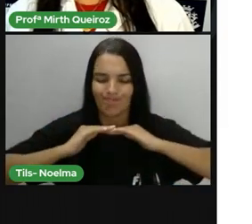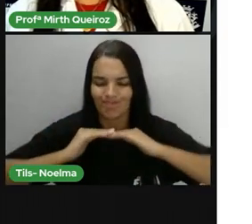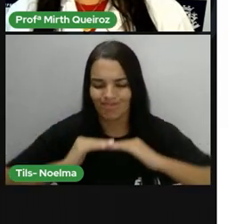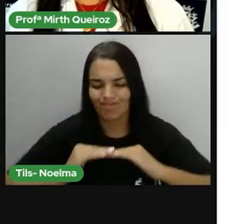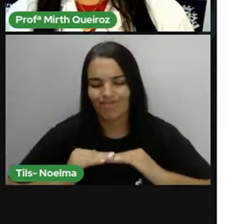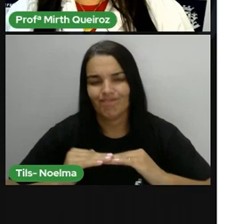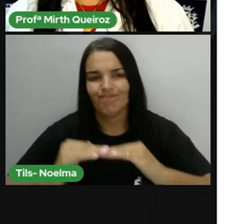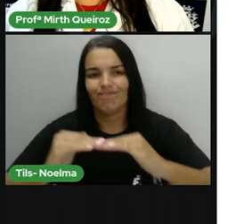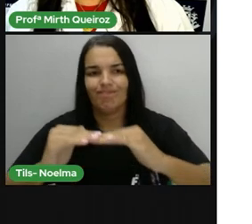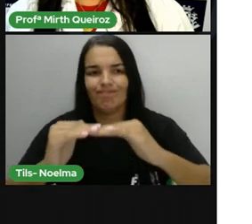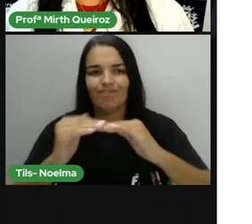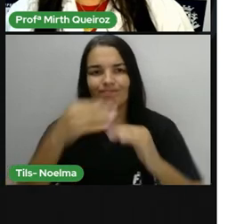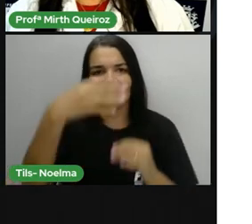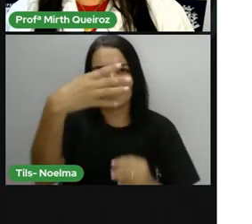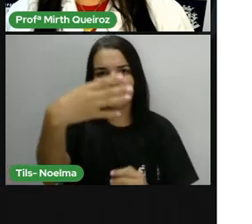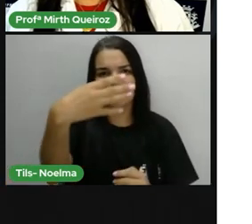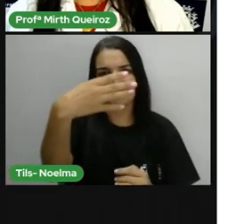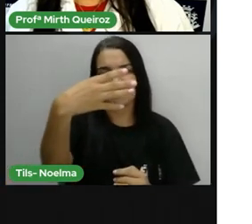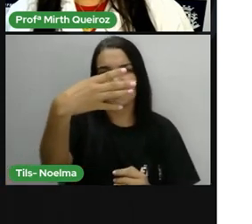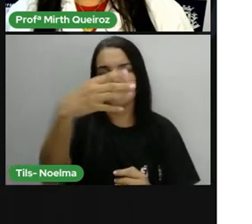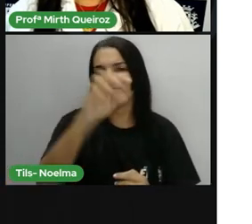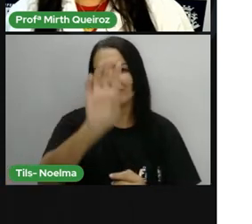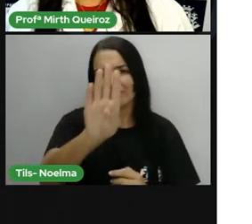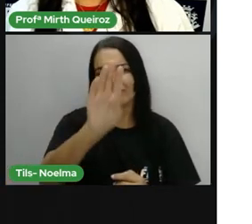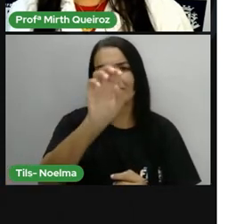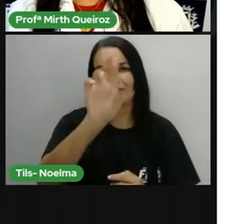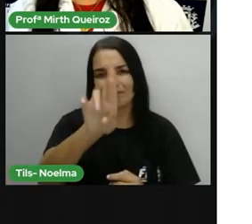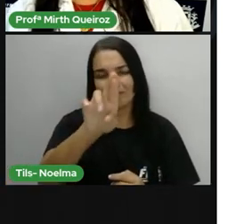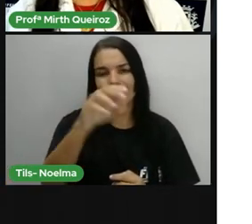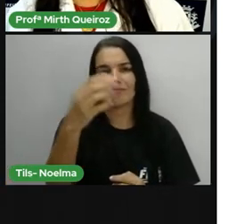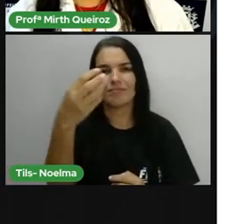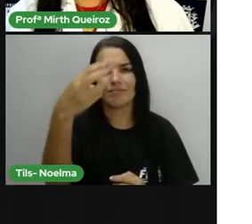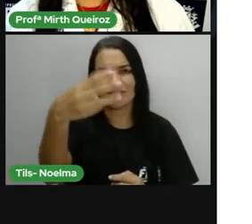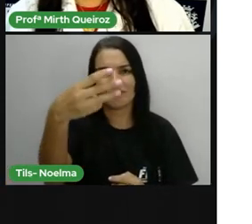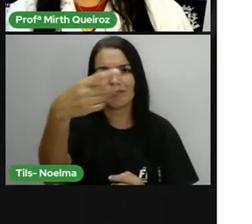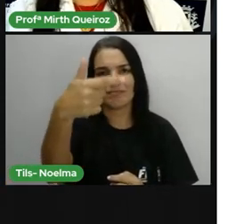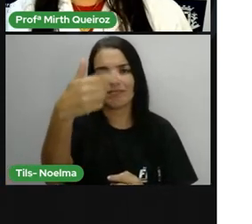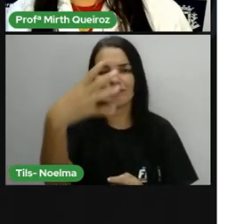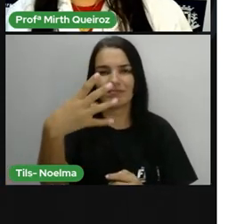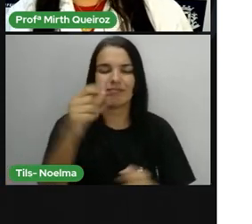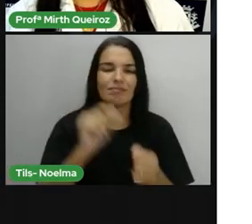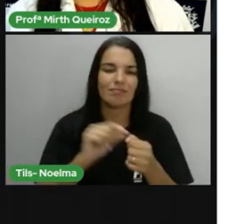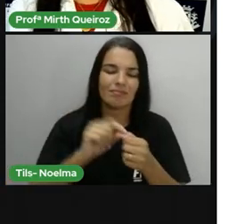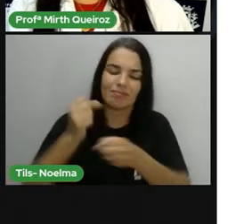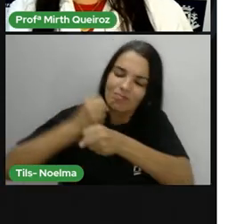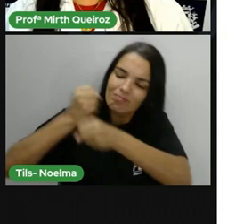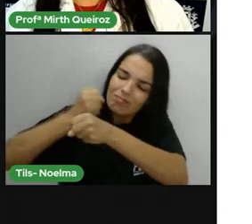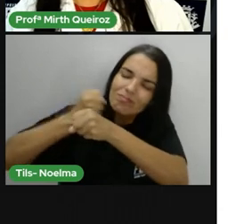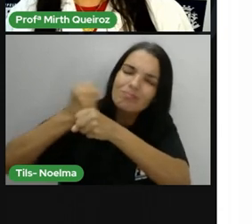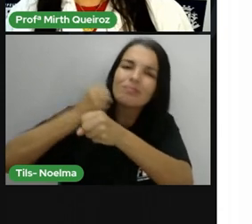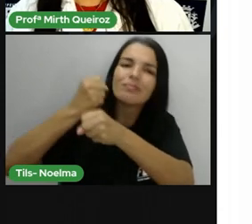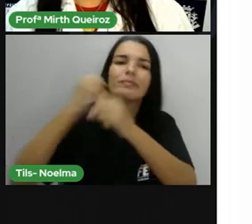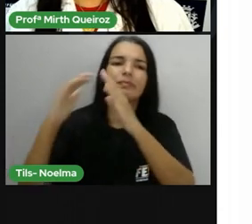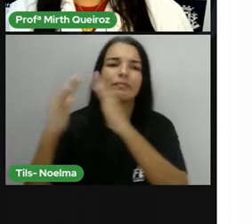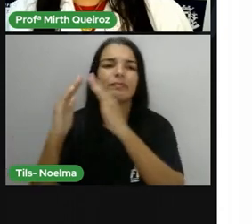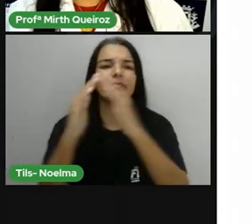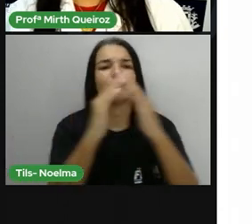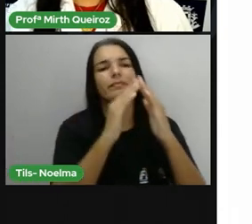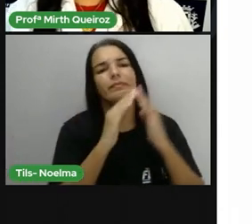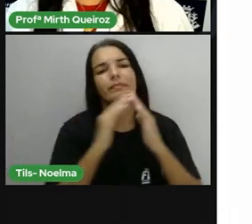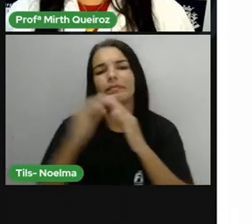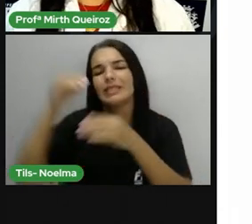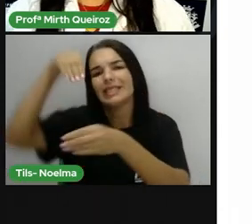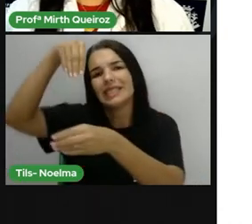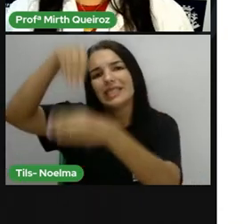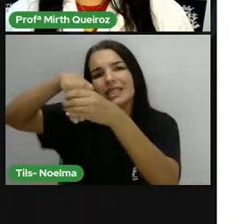e atualmente ela vem sofrendo com ações imobiliárias irregulares, né? Construções ali